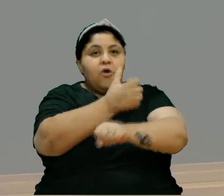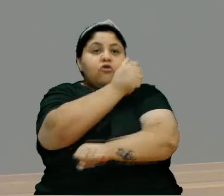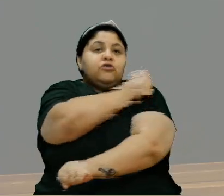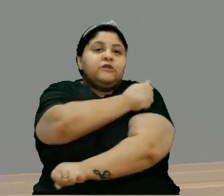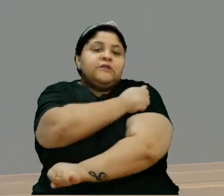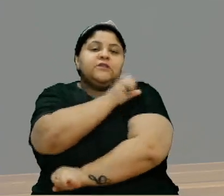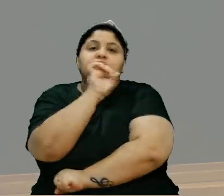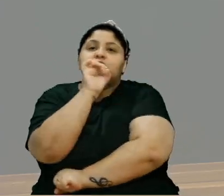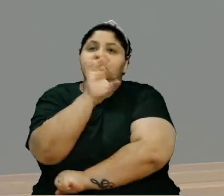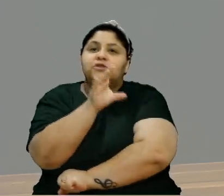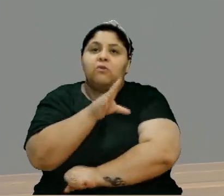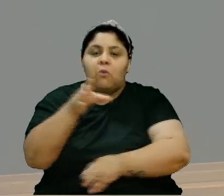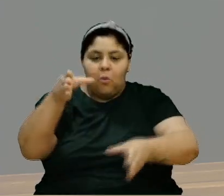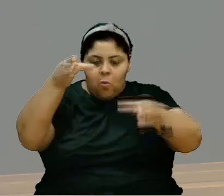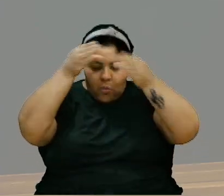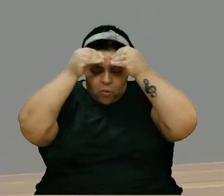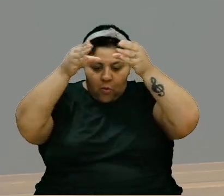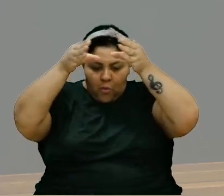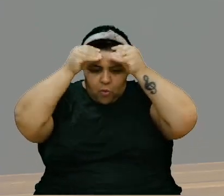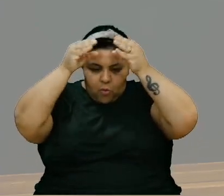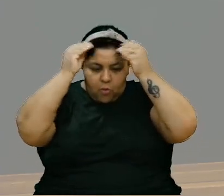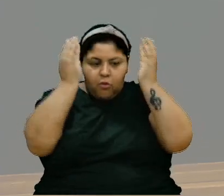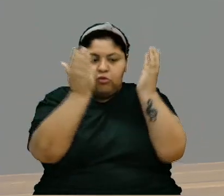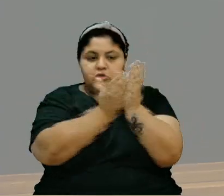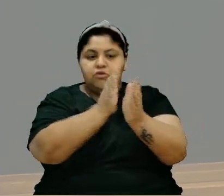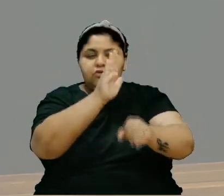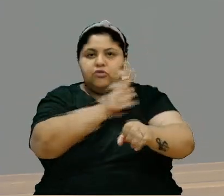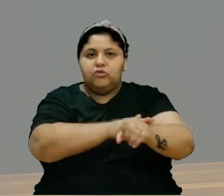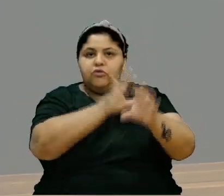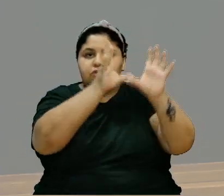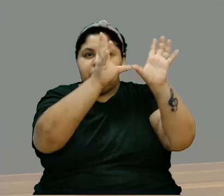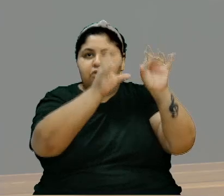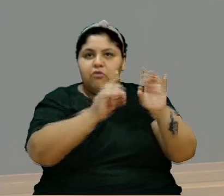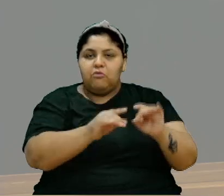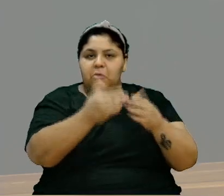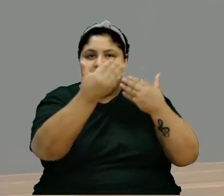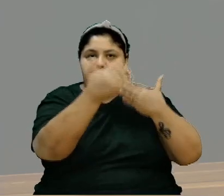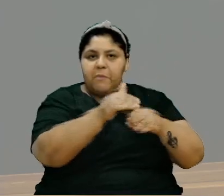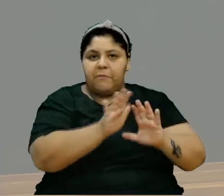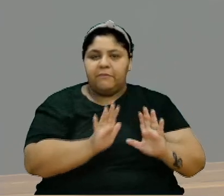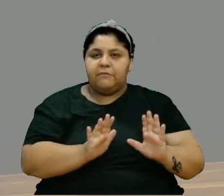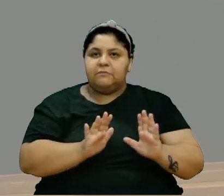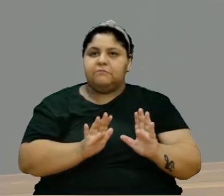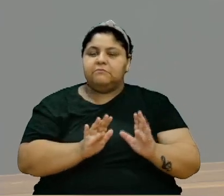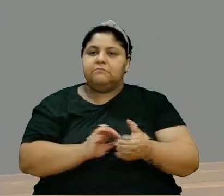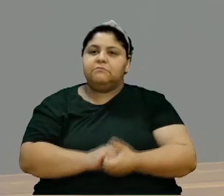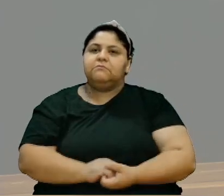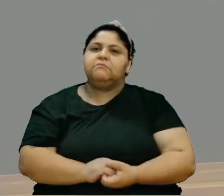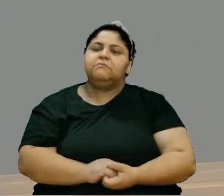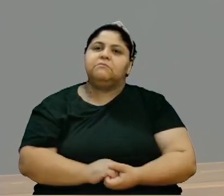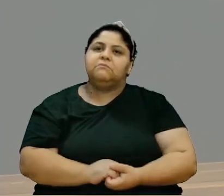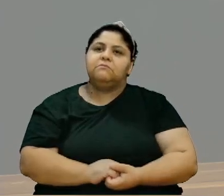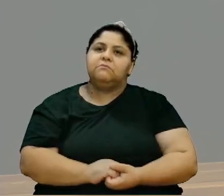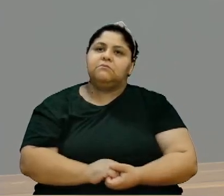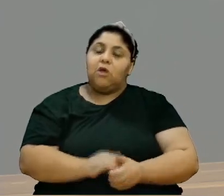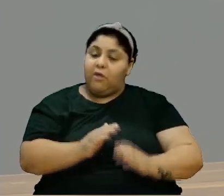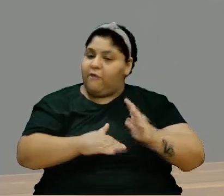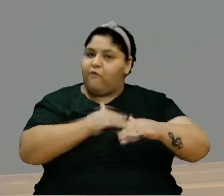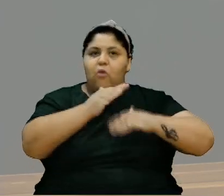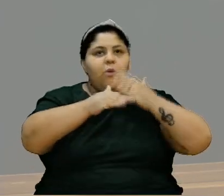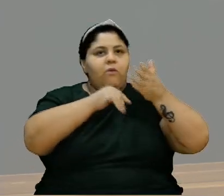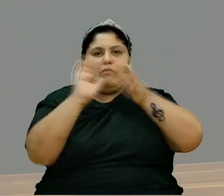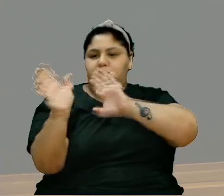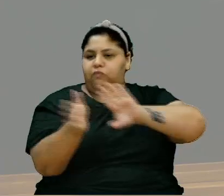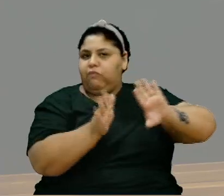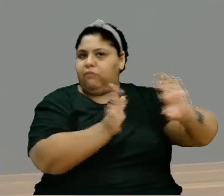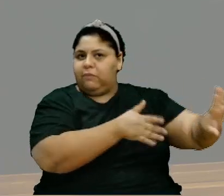apenas decoram ou estudam algum momento especial para provas, já se evoluiu. E